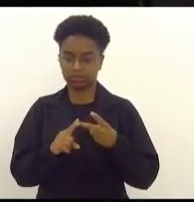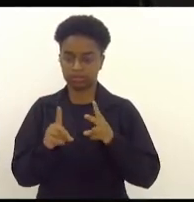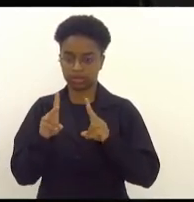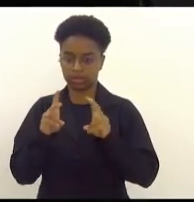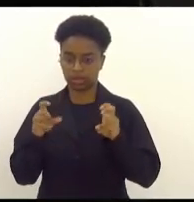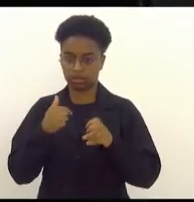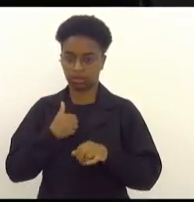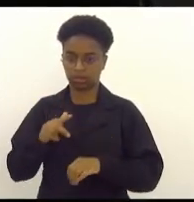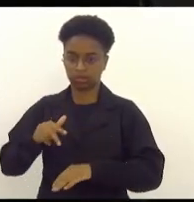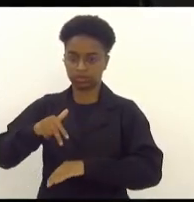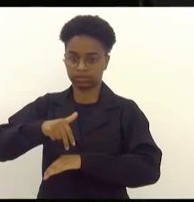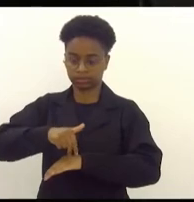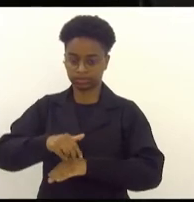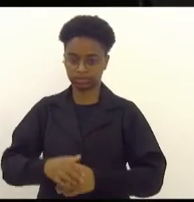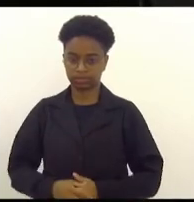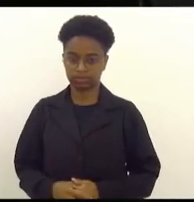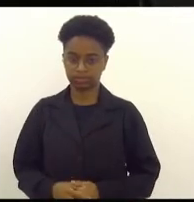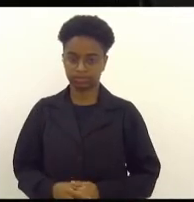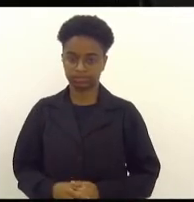traz essa Tribuna